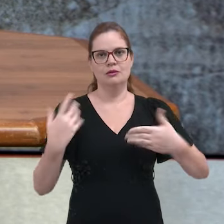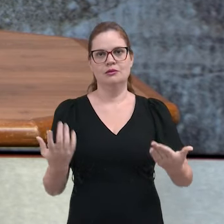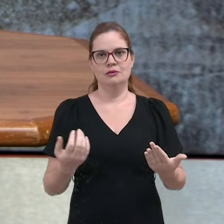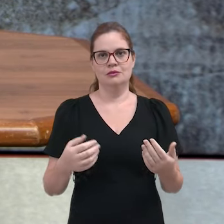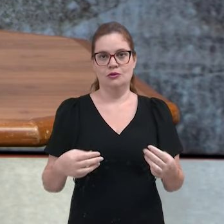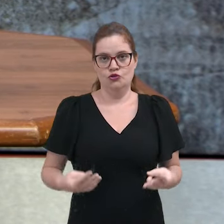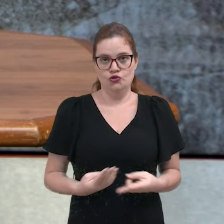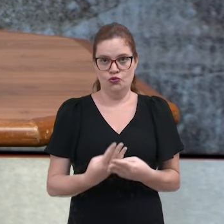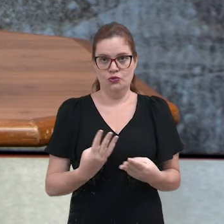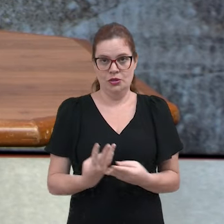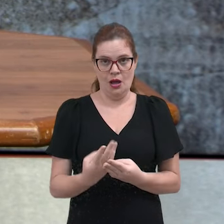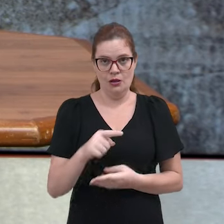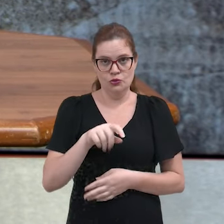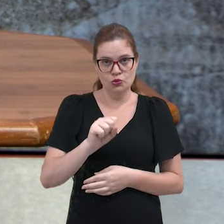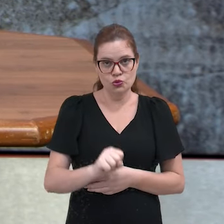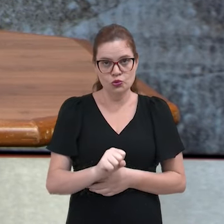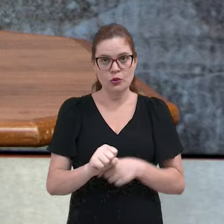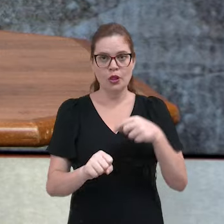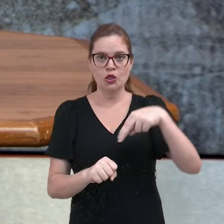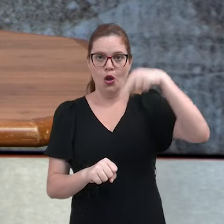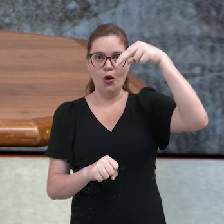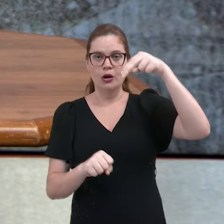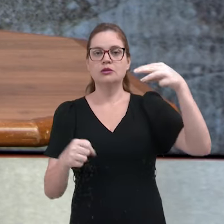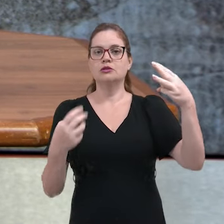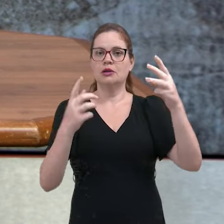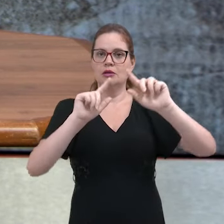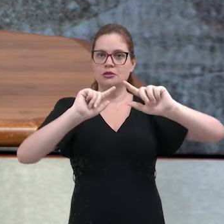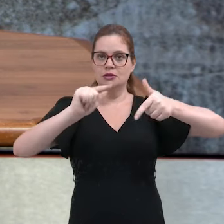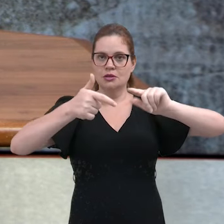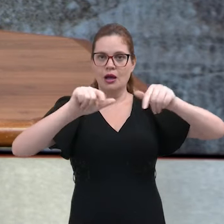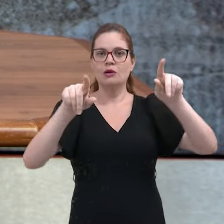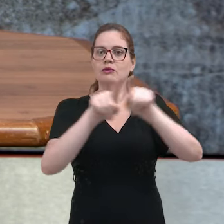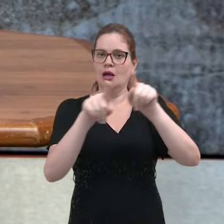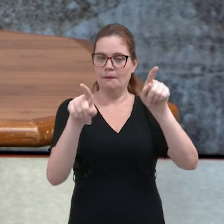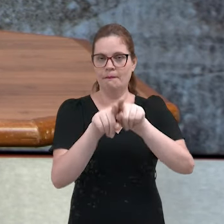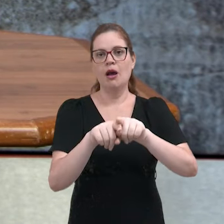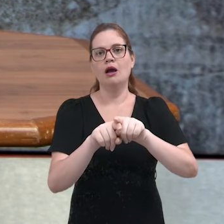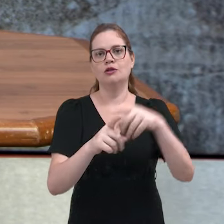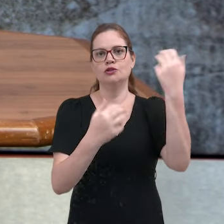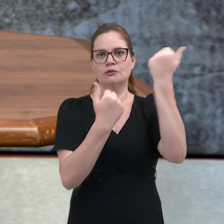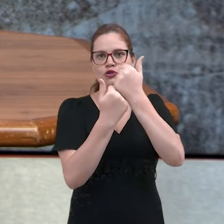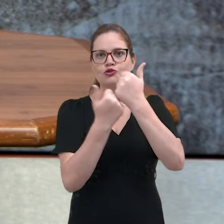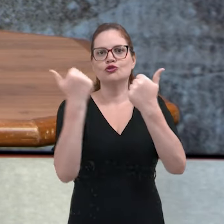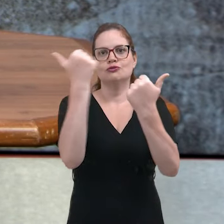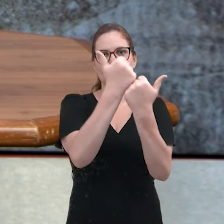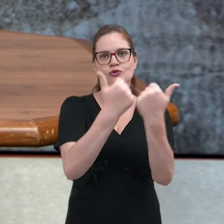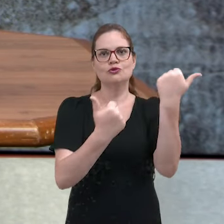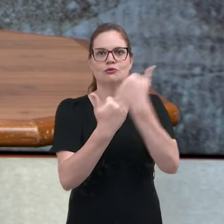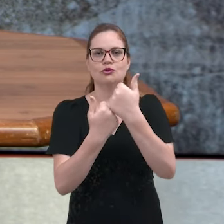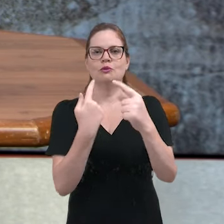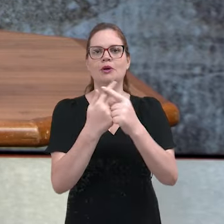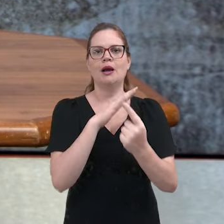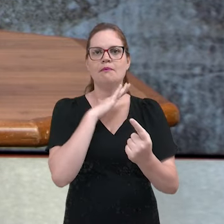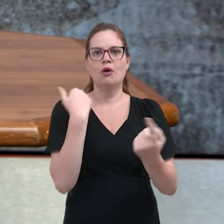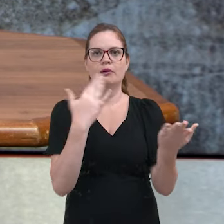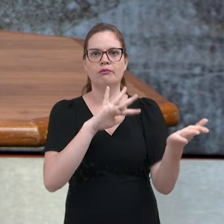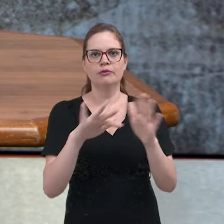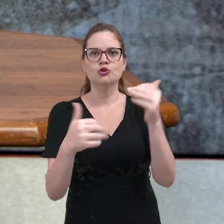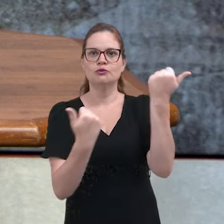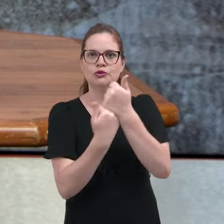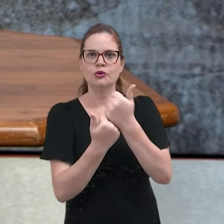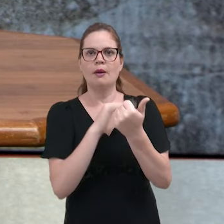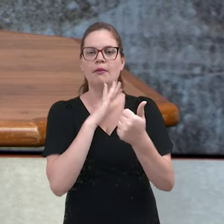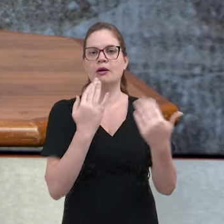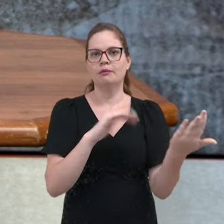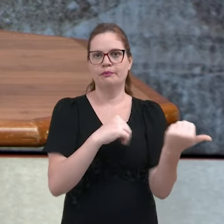no reino de Judá quanto no reino de Israel. E nós vamos fazendo essa leitura aqui paralela, né? Como